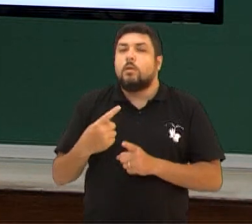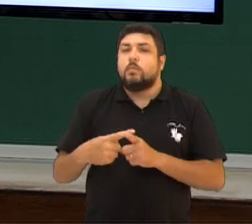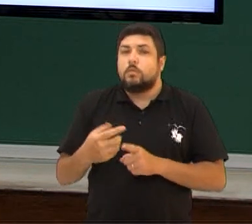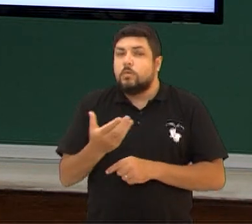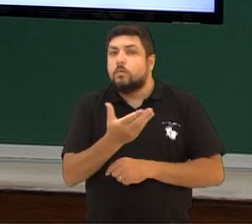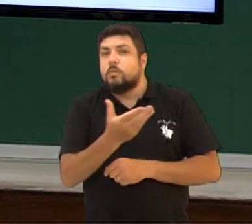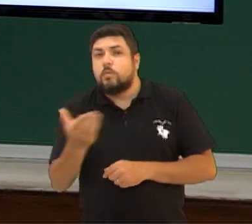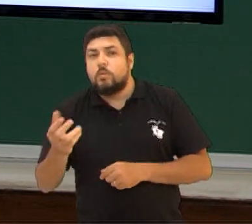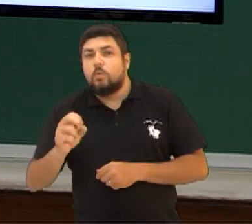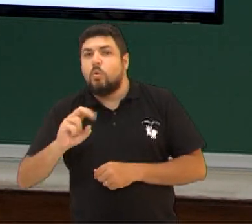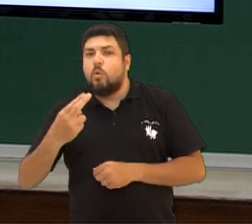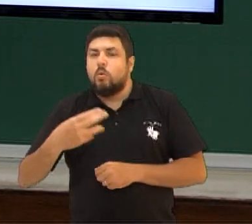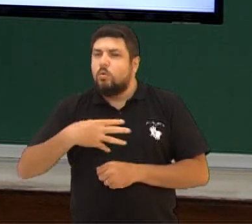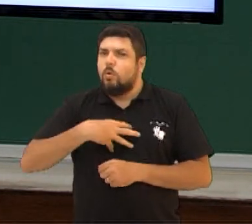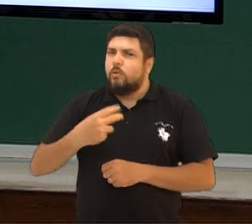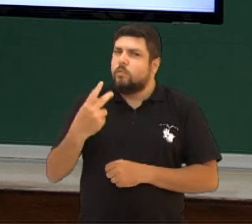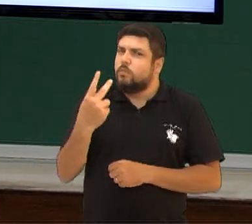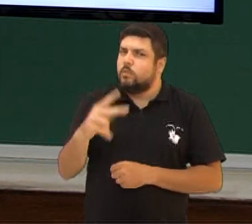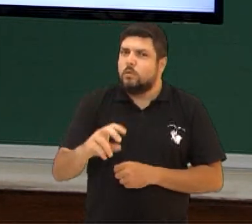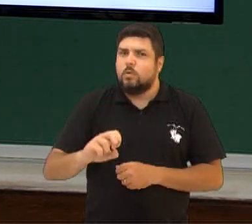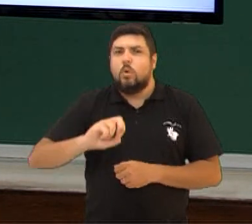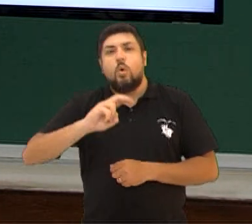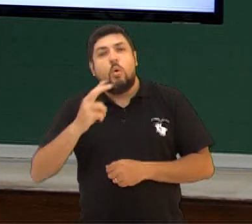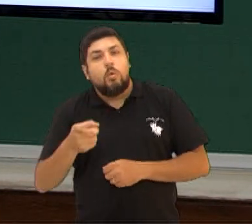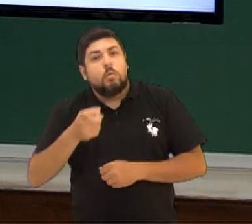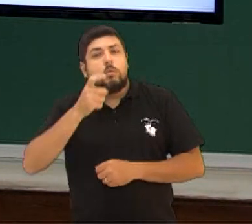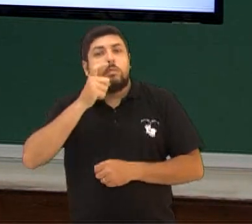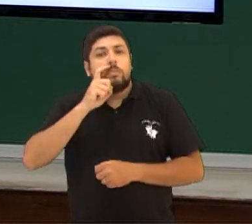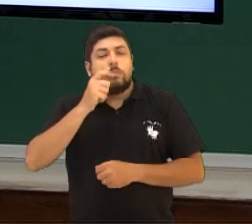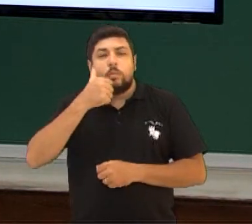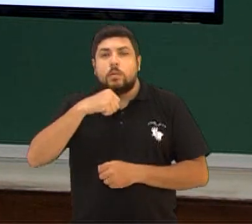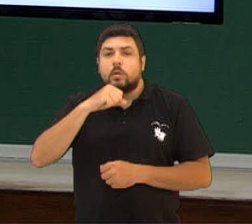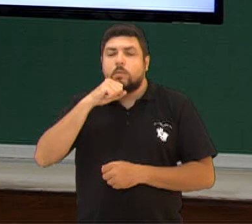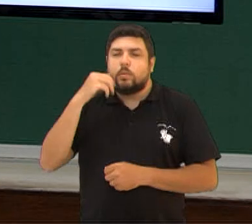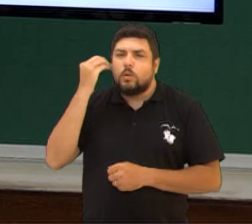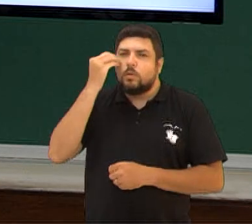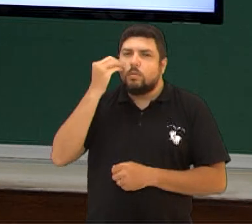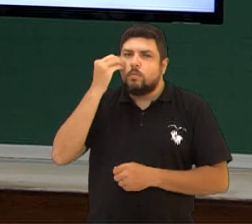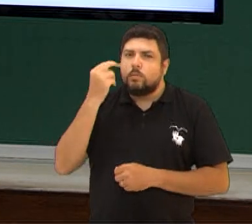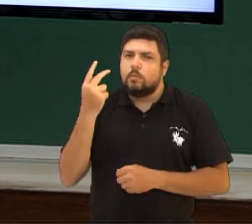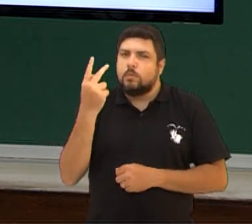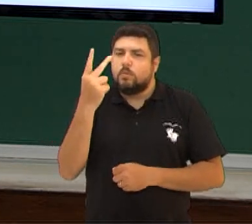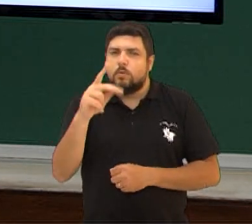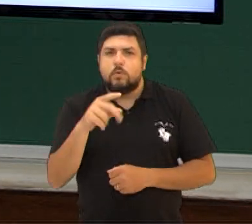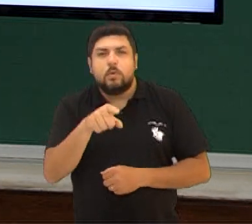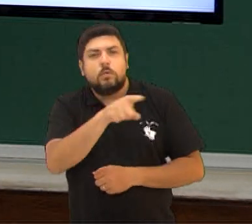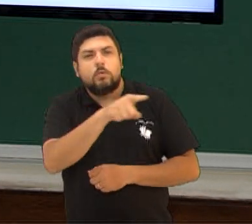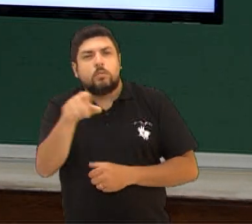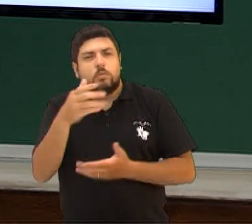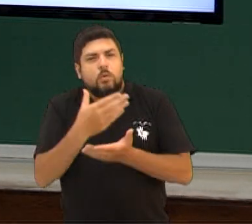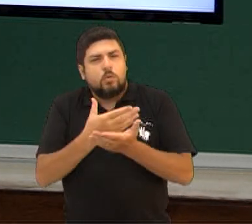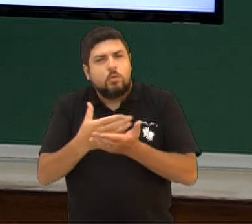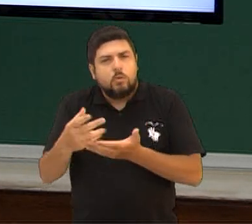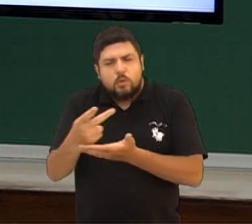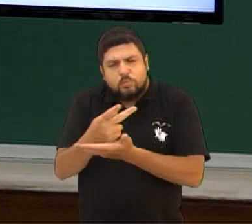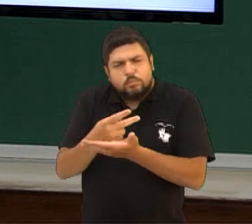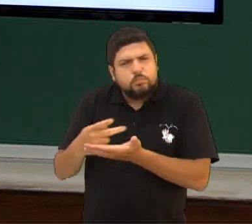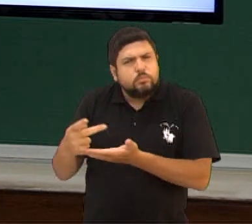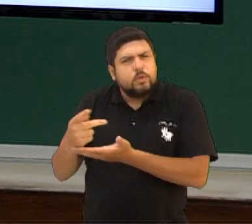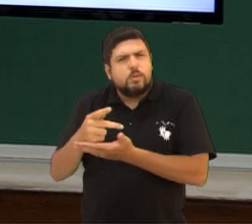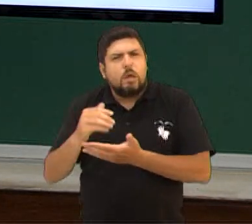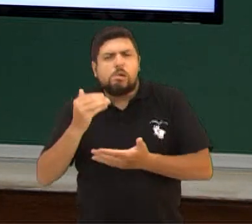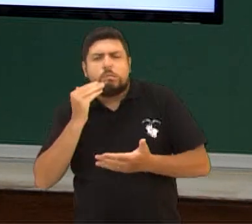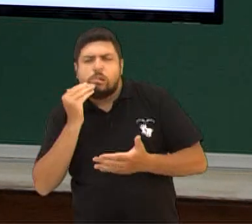de vocês, ou a experiência que o pai e a mãe de vocês tiveram, quando vocês começaram ali a fazer aqueles desenhos, ainda tudo torto,